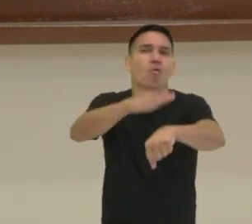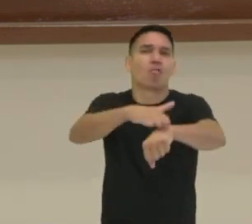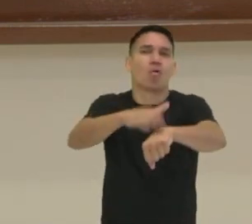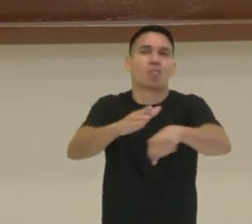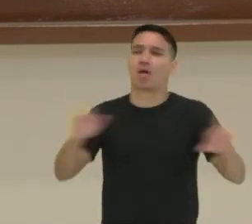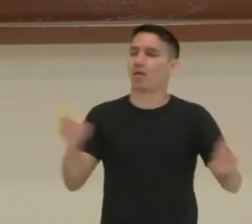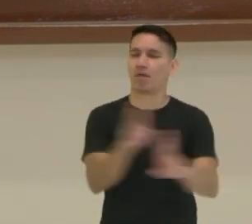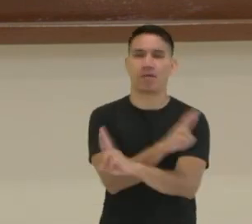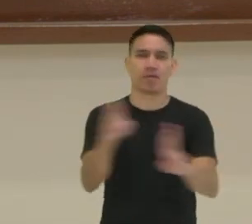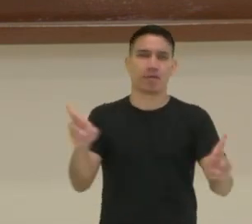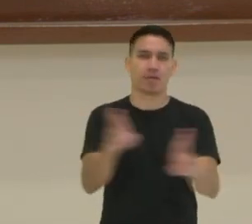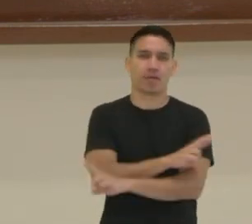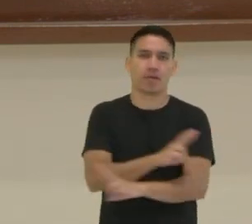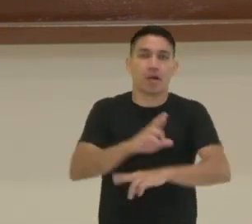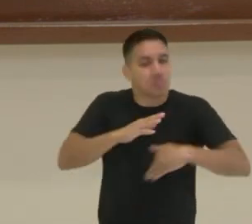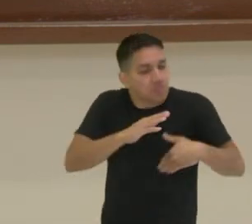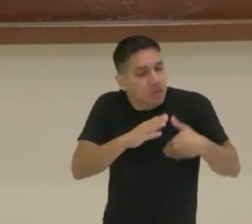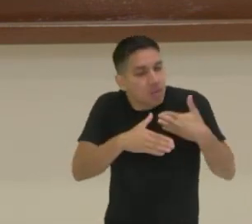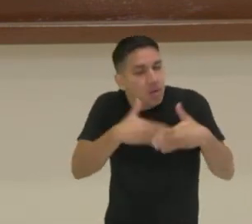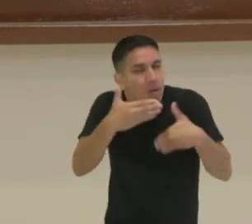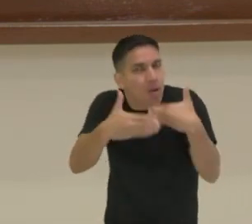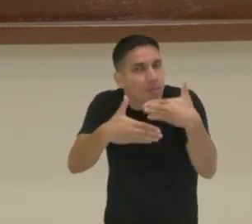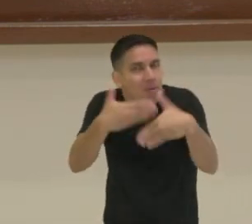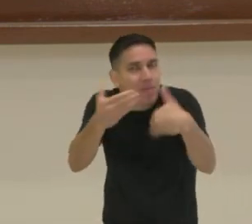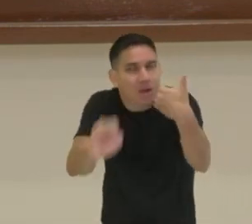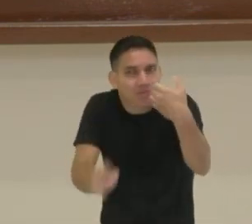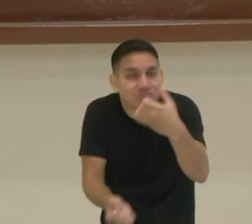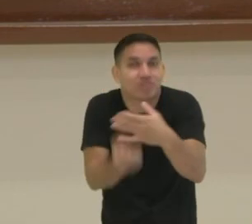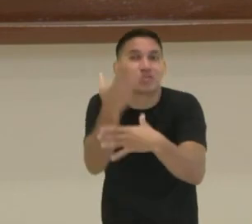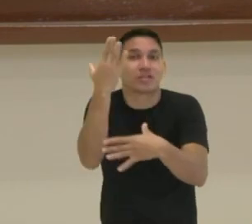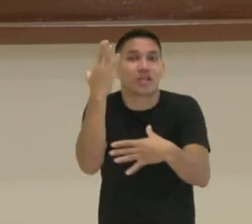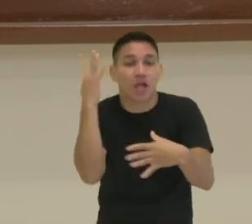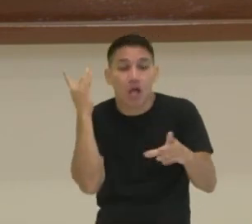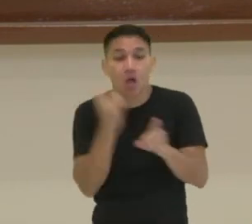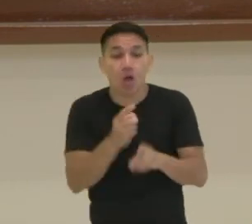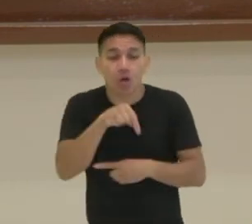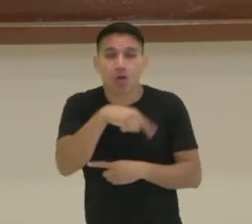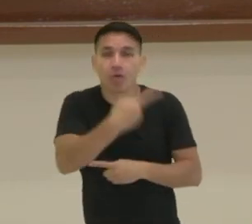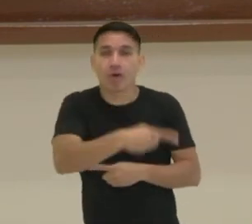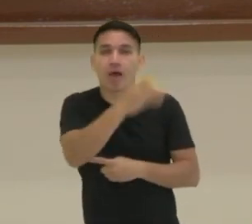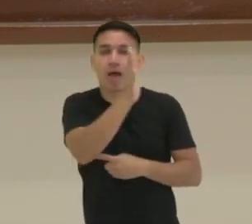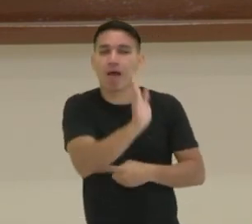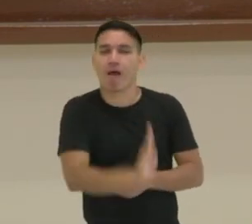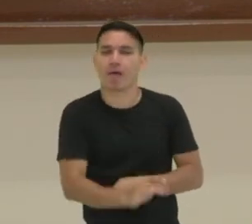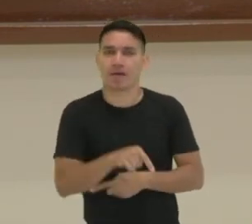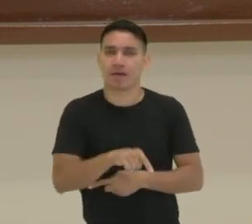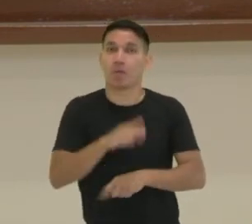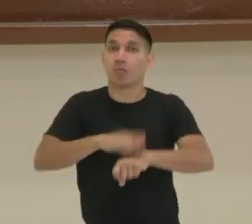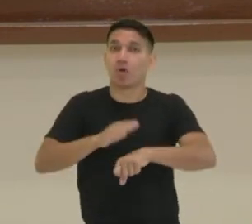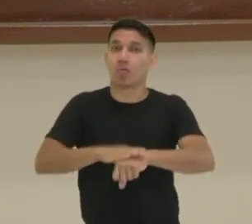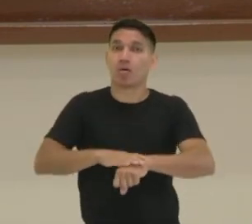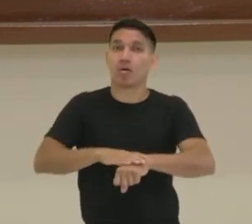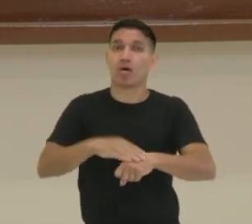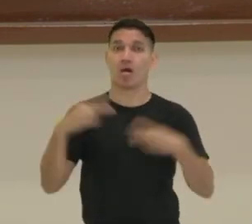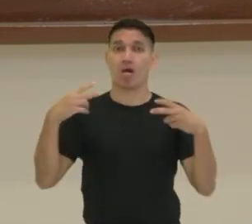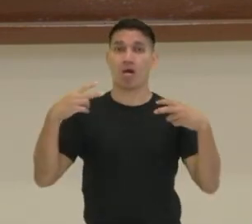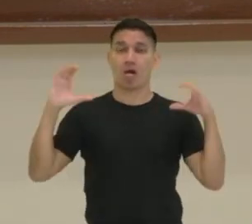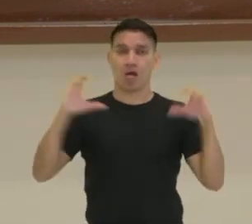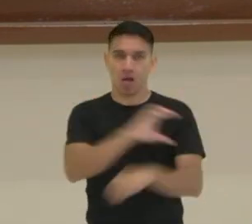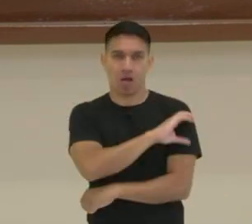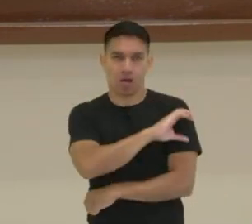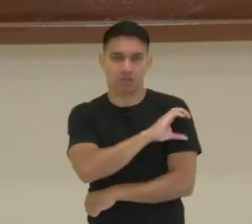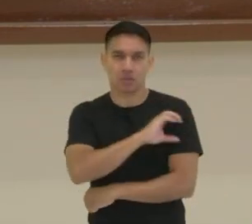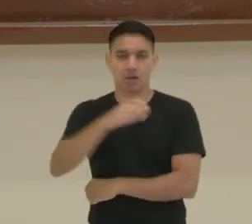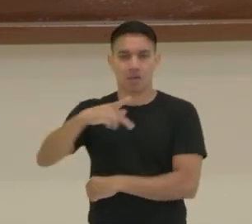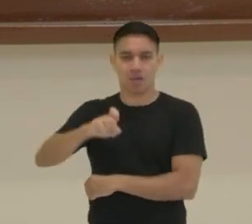que se deu no início, na descoberta do território brasileiro, quando Pedro Álvares Cabral chega aqui, então,